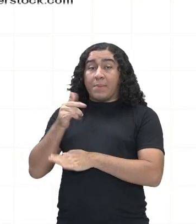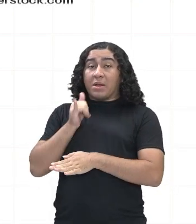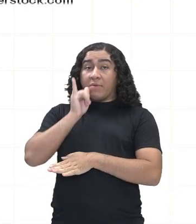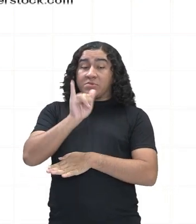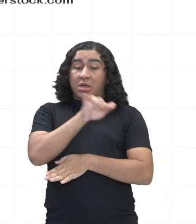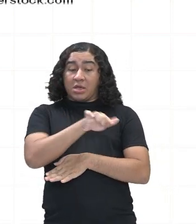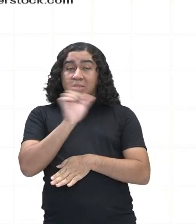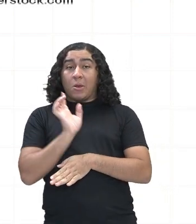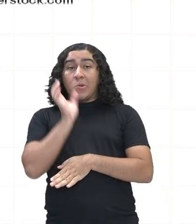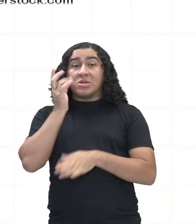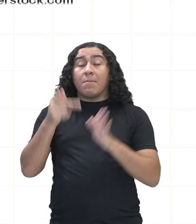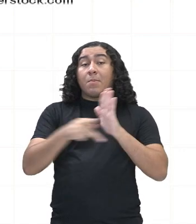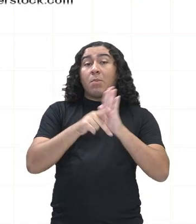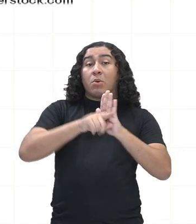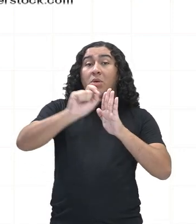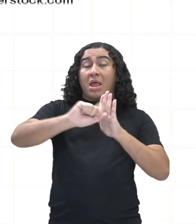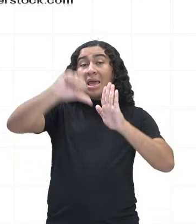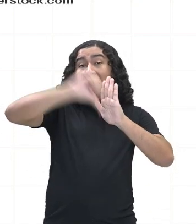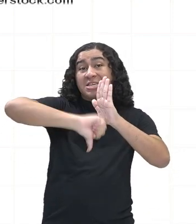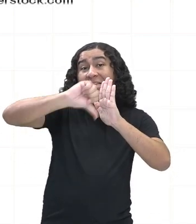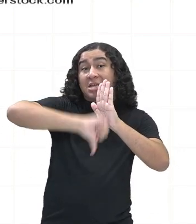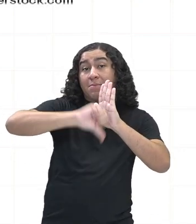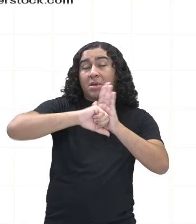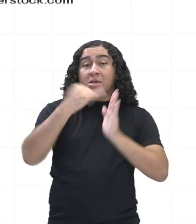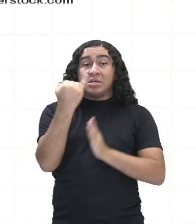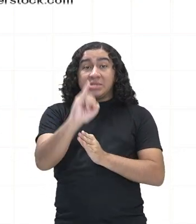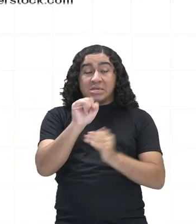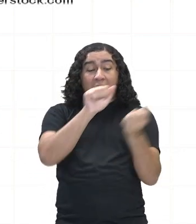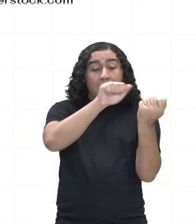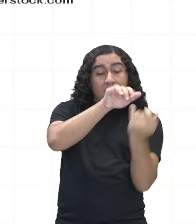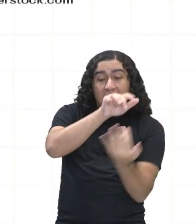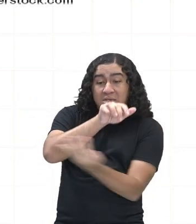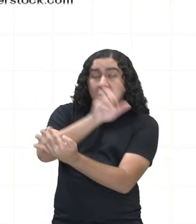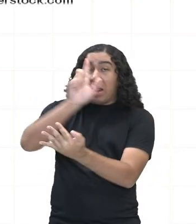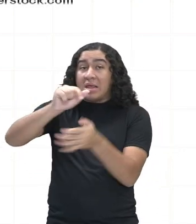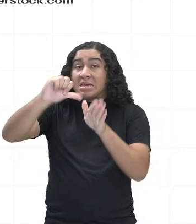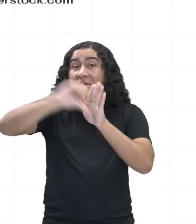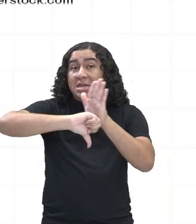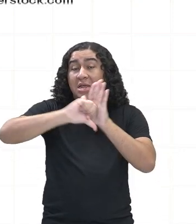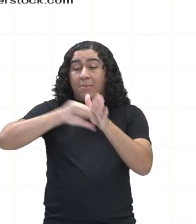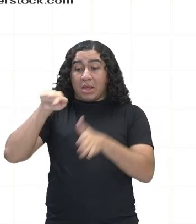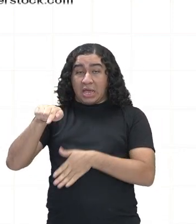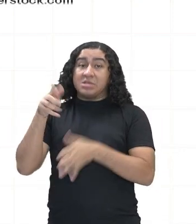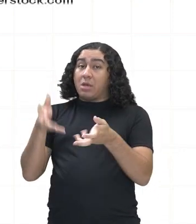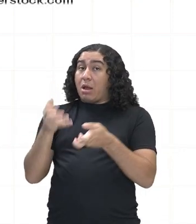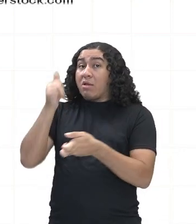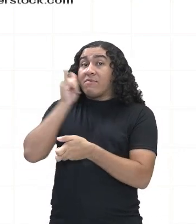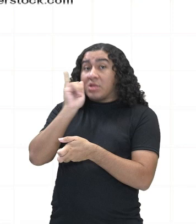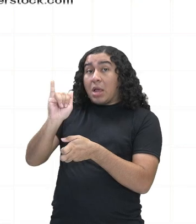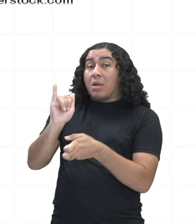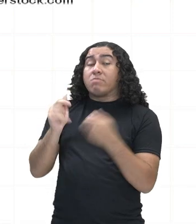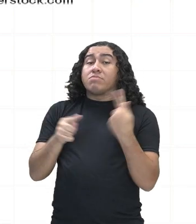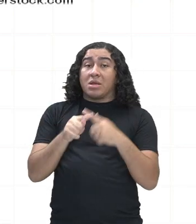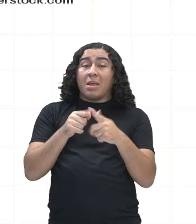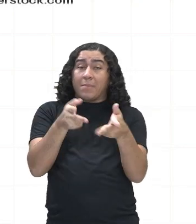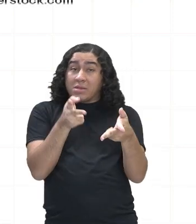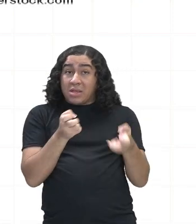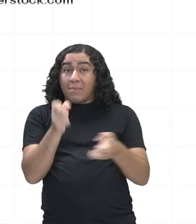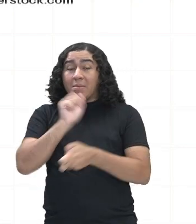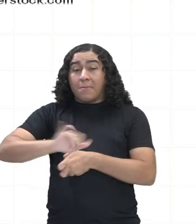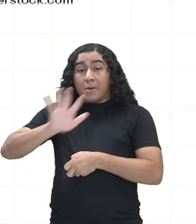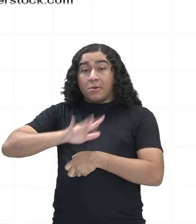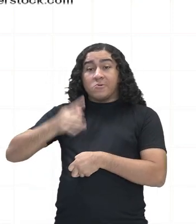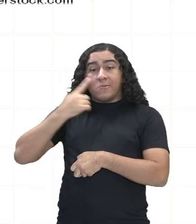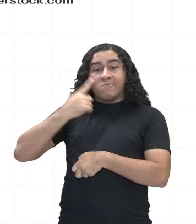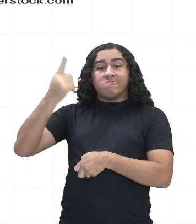imigração ilegal, tá, gente? Os grandes problemas relacionados à imigração é por conta daquelas imagens que a gente viu, dessas aí que a gente